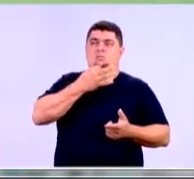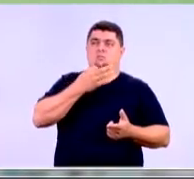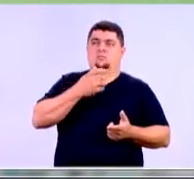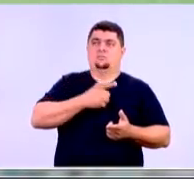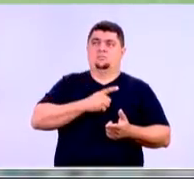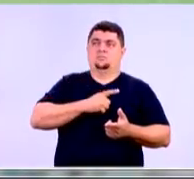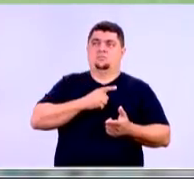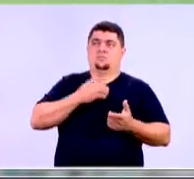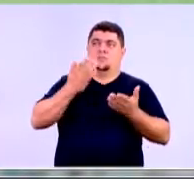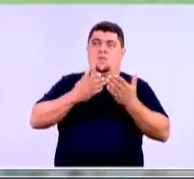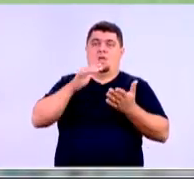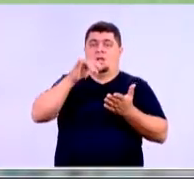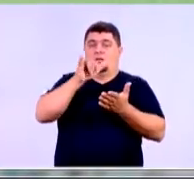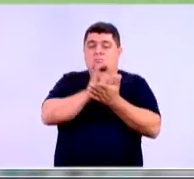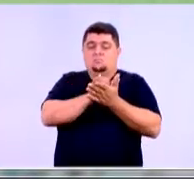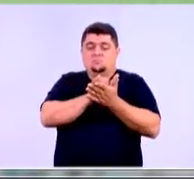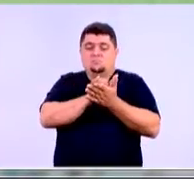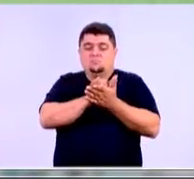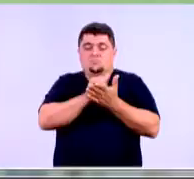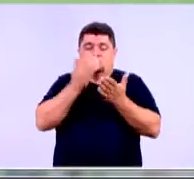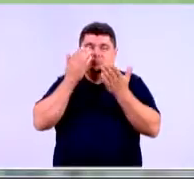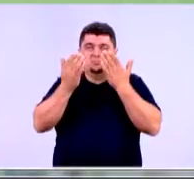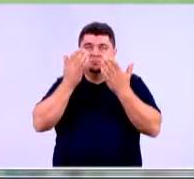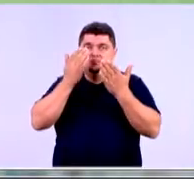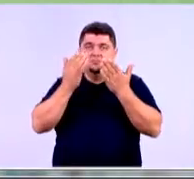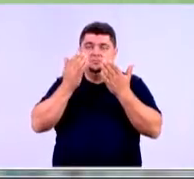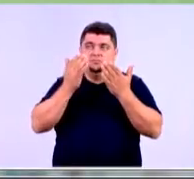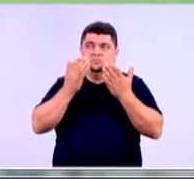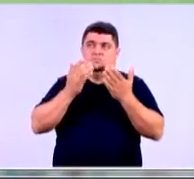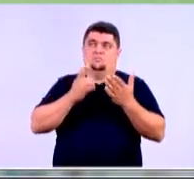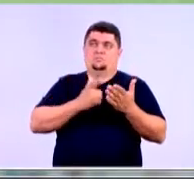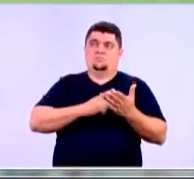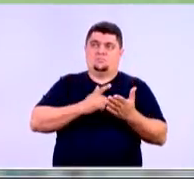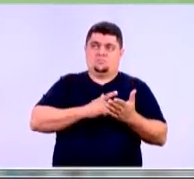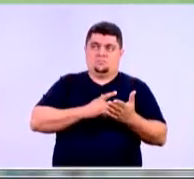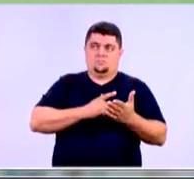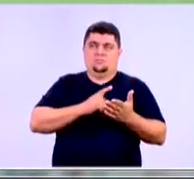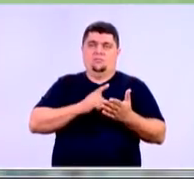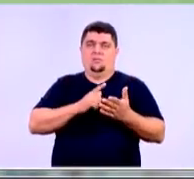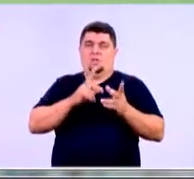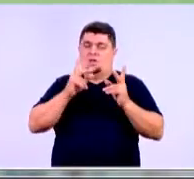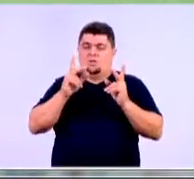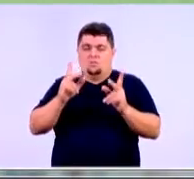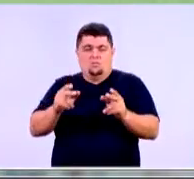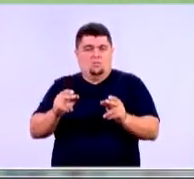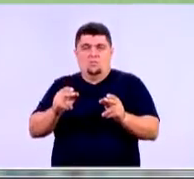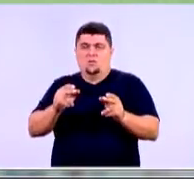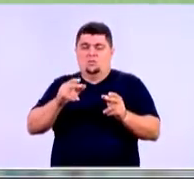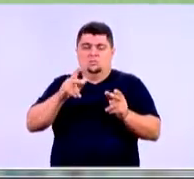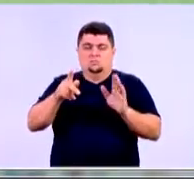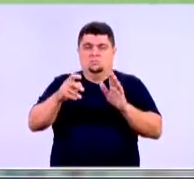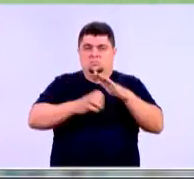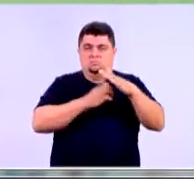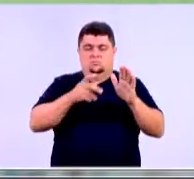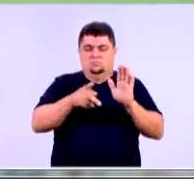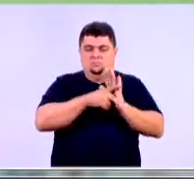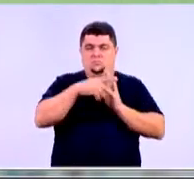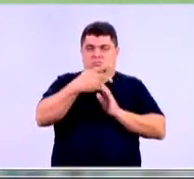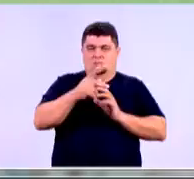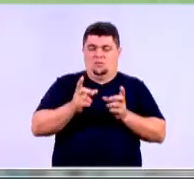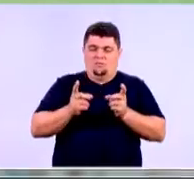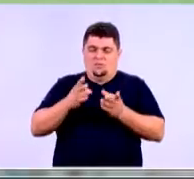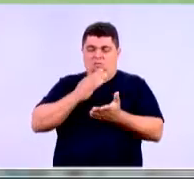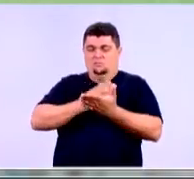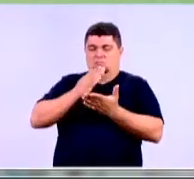a análise do cadastro. Assim também é quando você está atuando na sua empresa e vendendo mercadorias